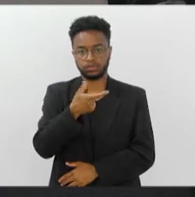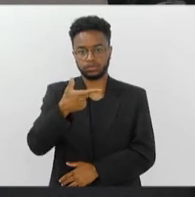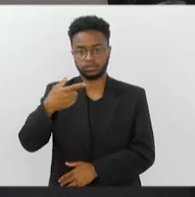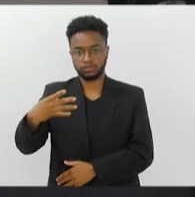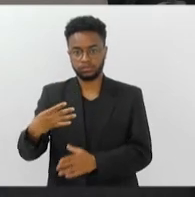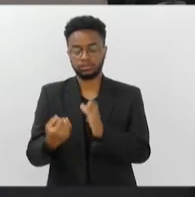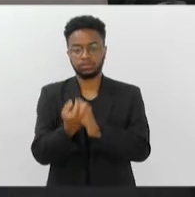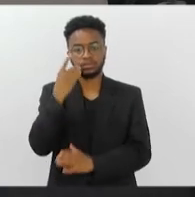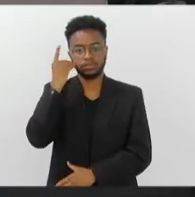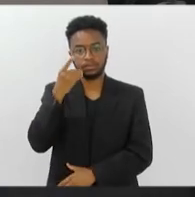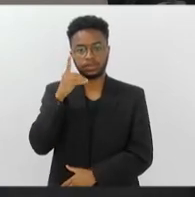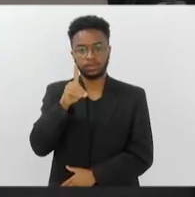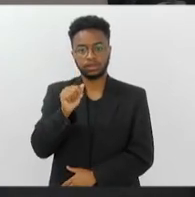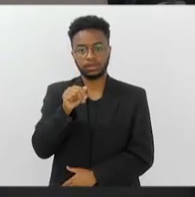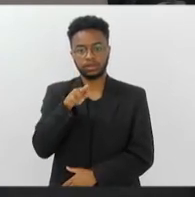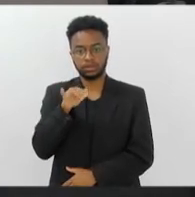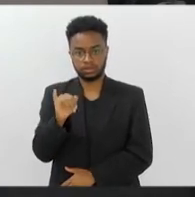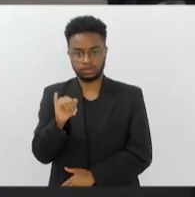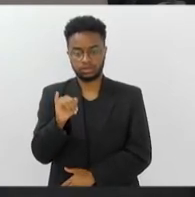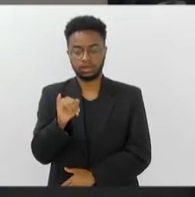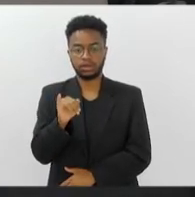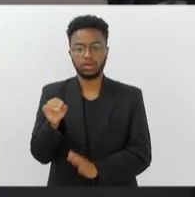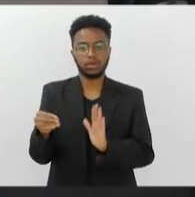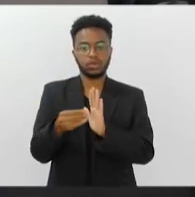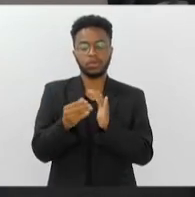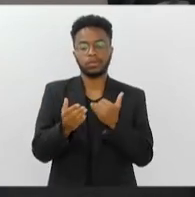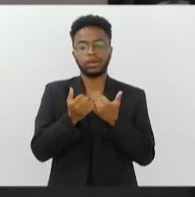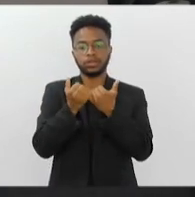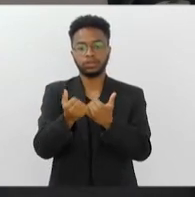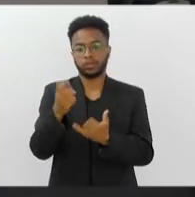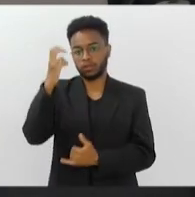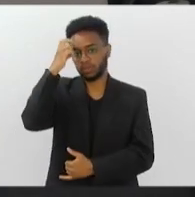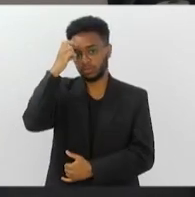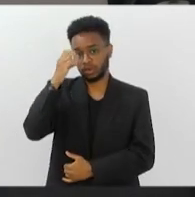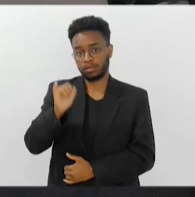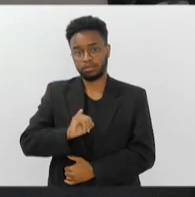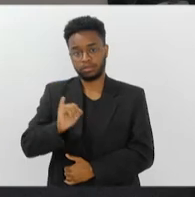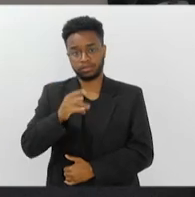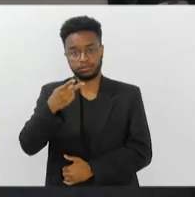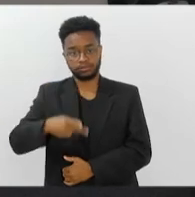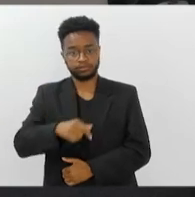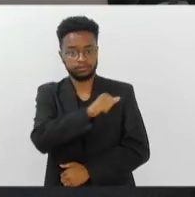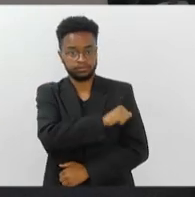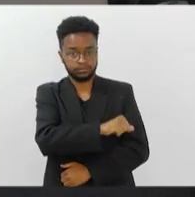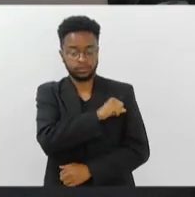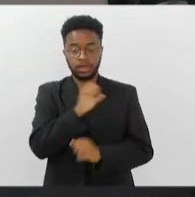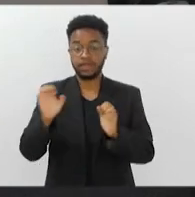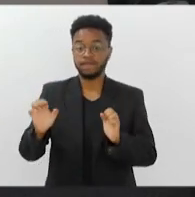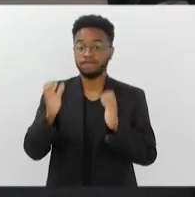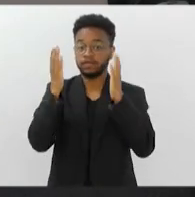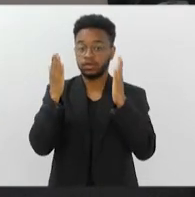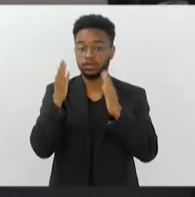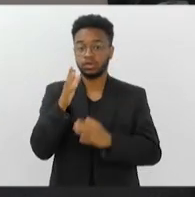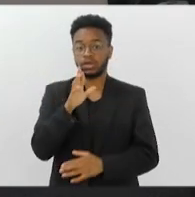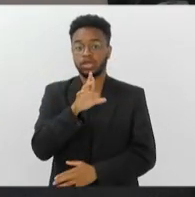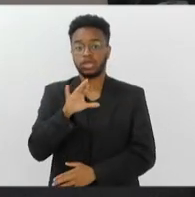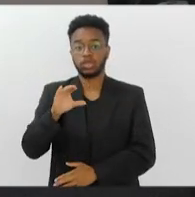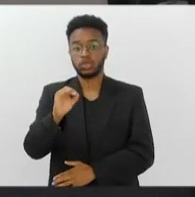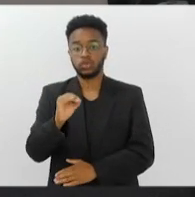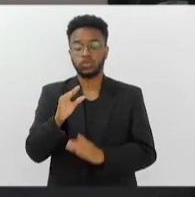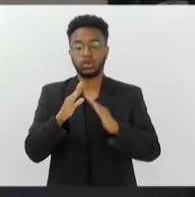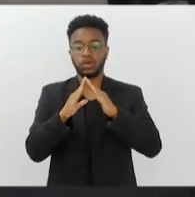da deputada Dani Monteiro, que declara como patrimônio cultural e material do Estado do Rio de Janeiro o evento Rio